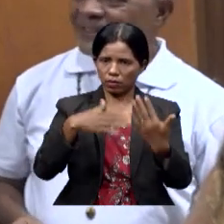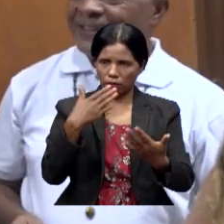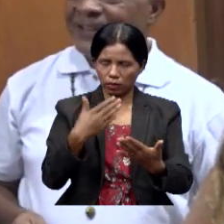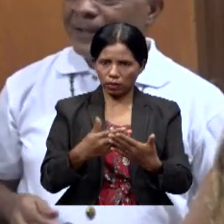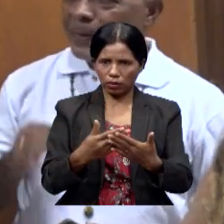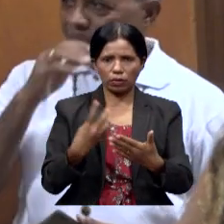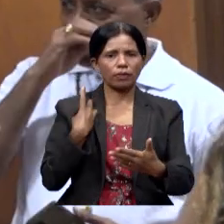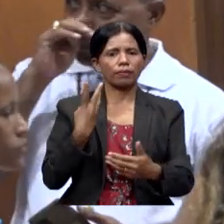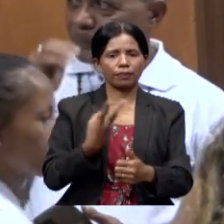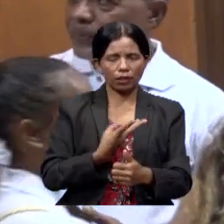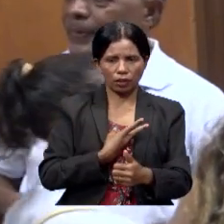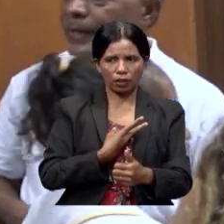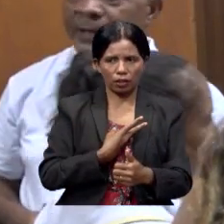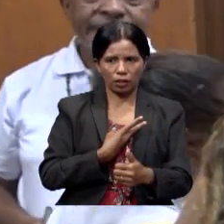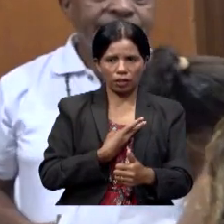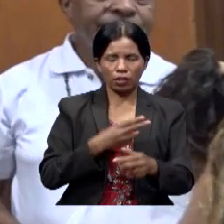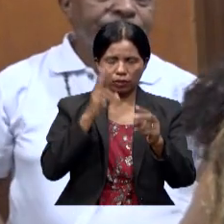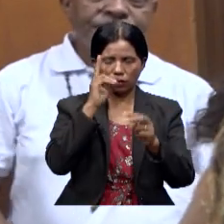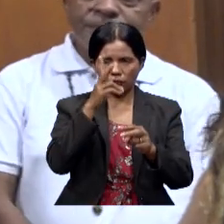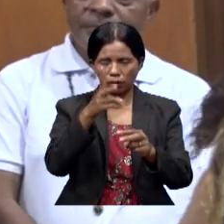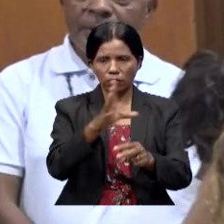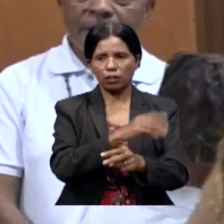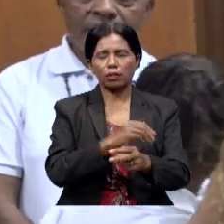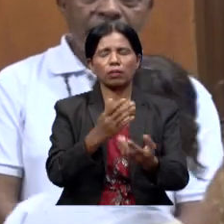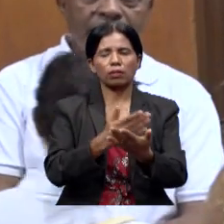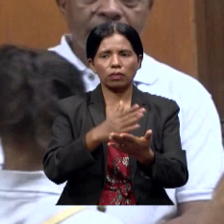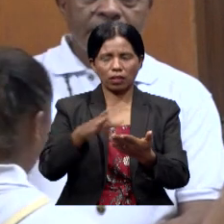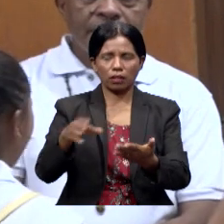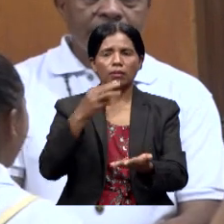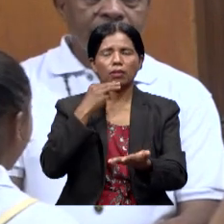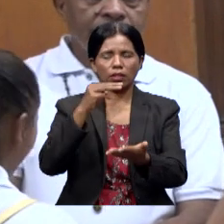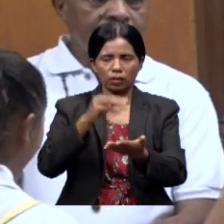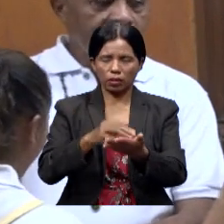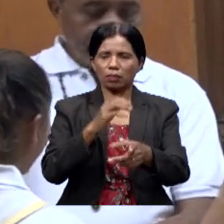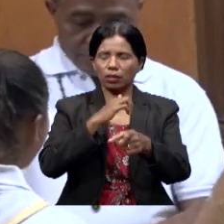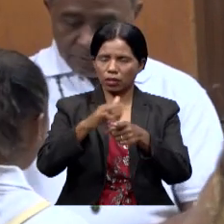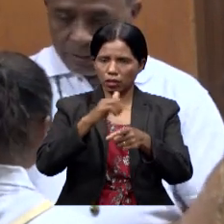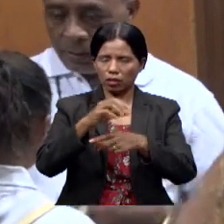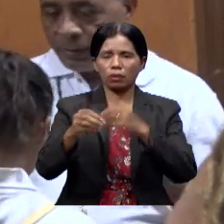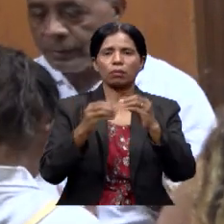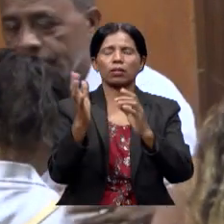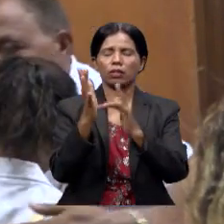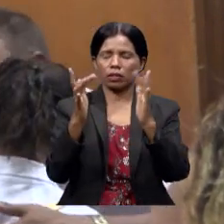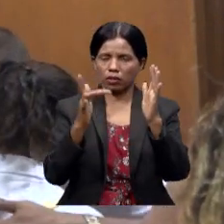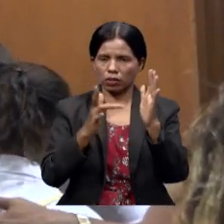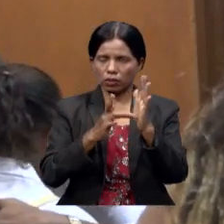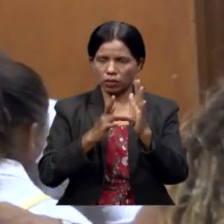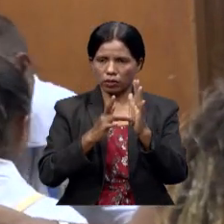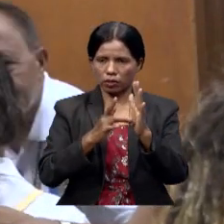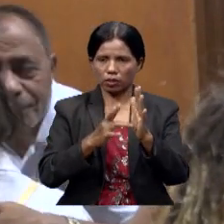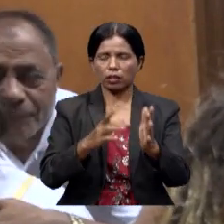só professar e anunciar a misericórdia, mas a praticar a misericórdia, o perdão,